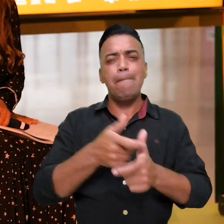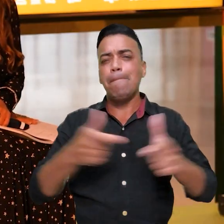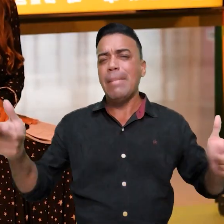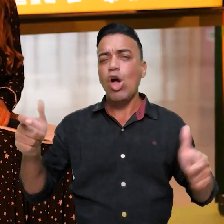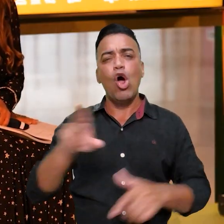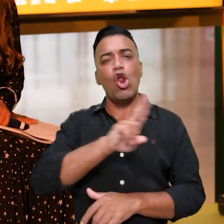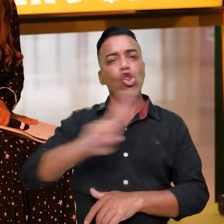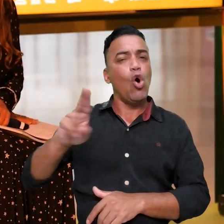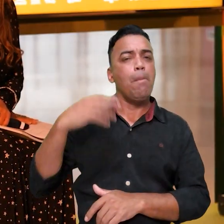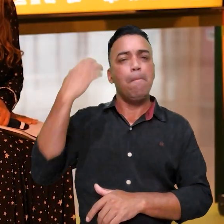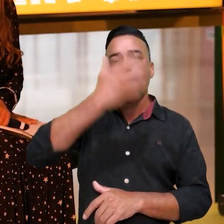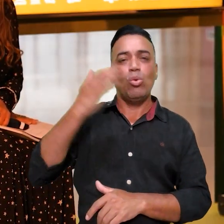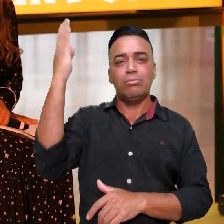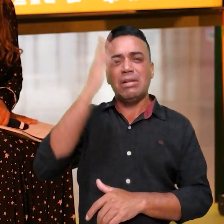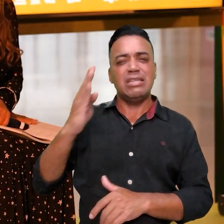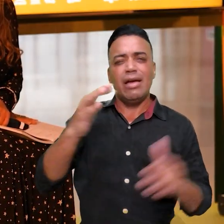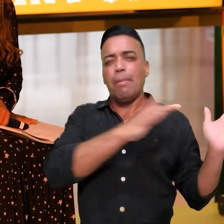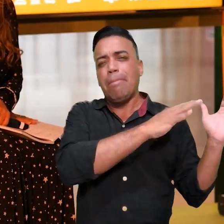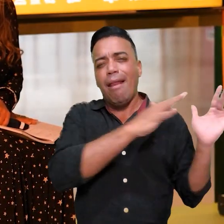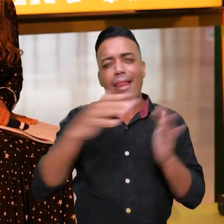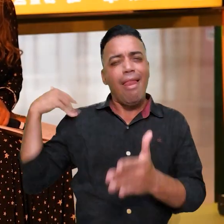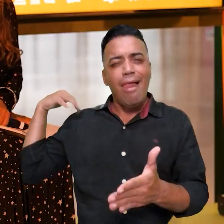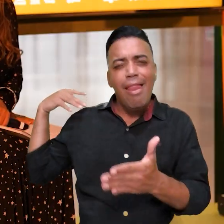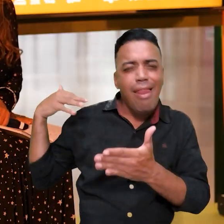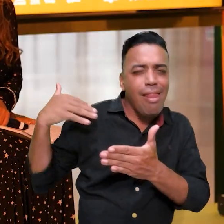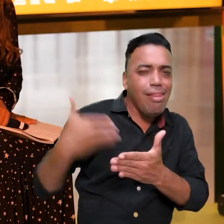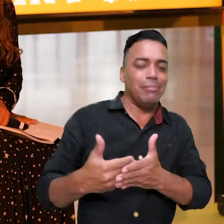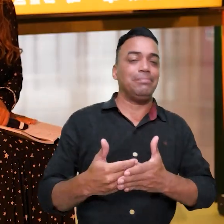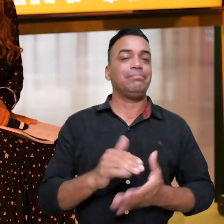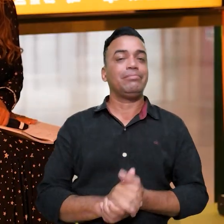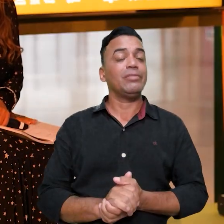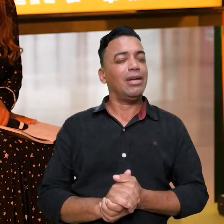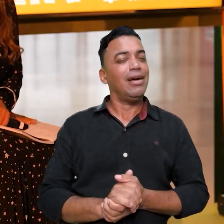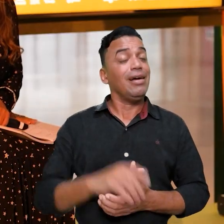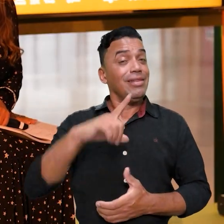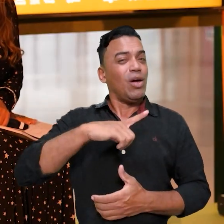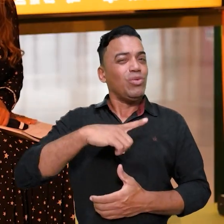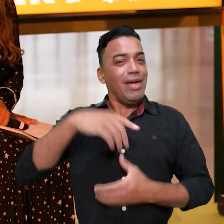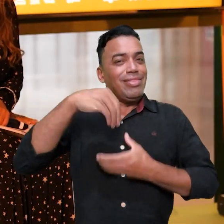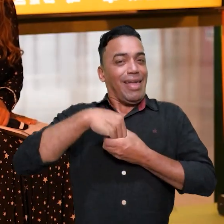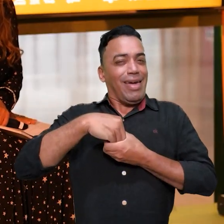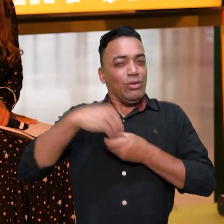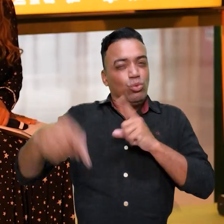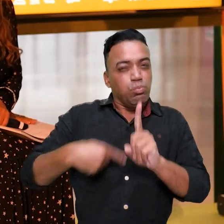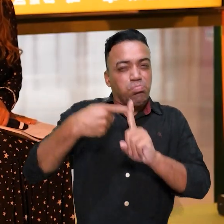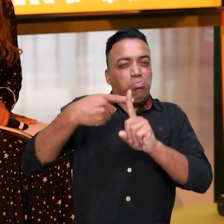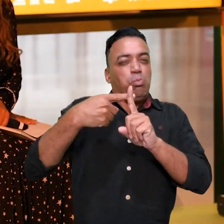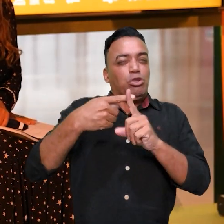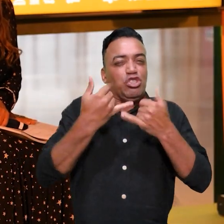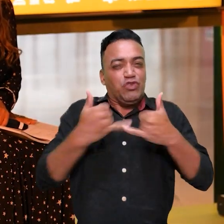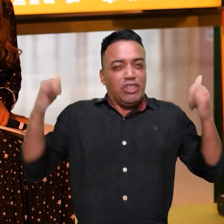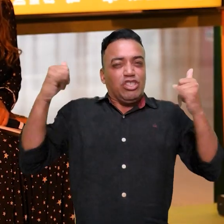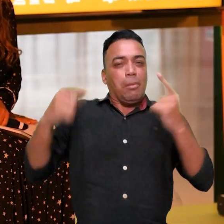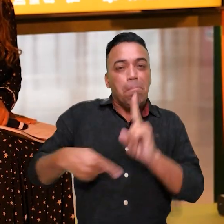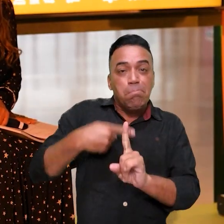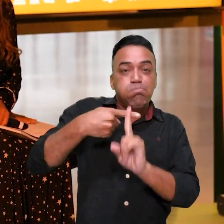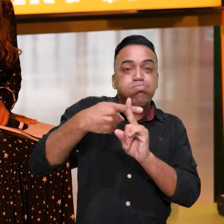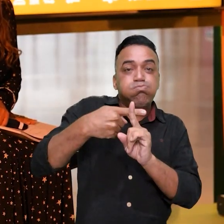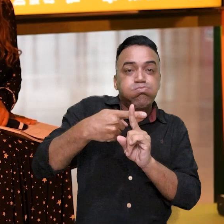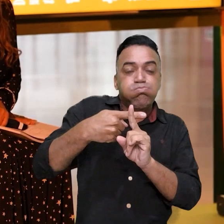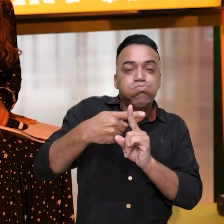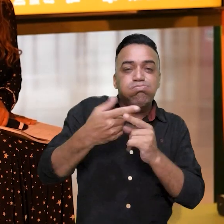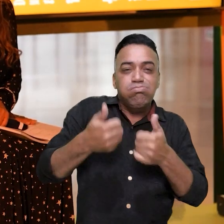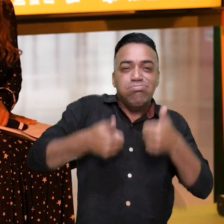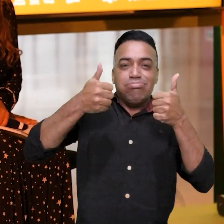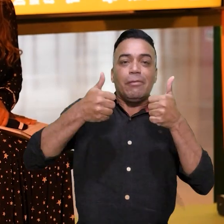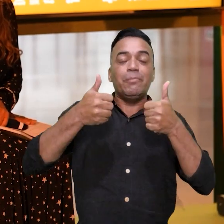maiores nomes da música brasileira em todos os tempos. Então, assim, tem um otimismo nisso. E, assim, a gente está